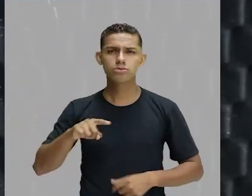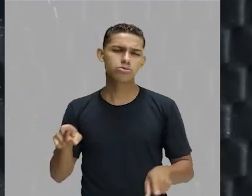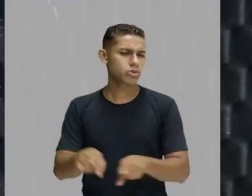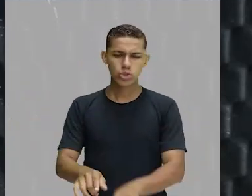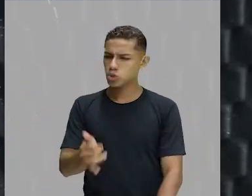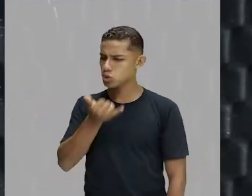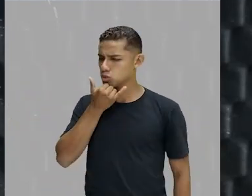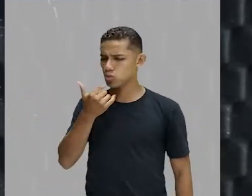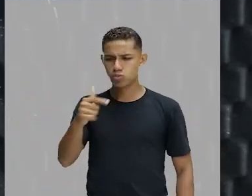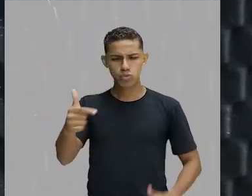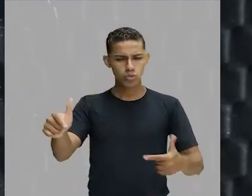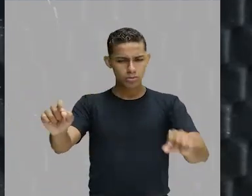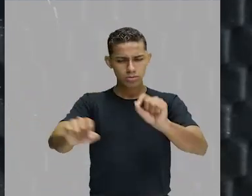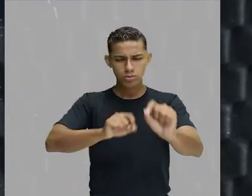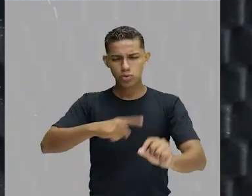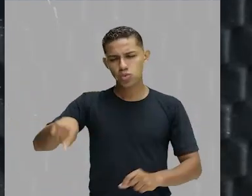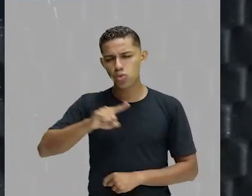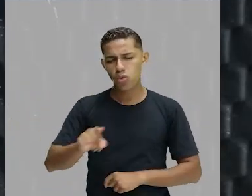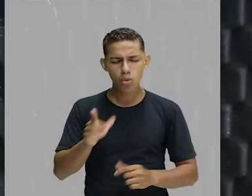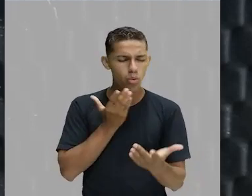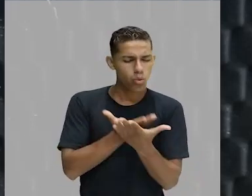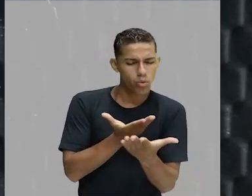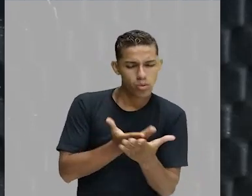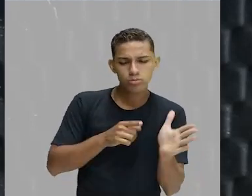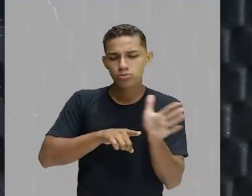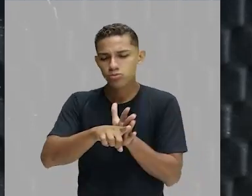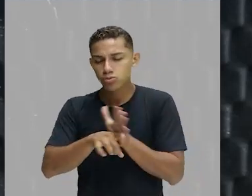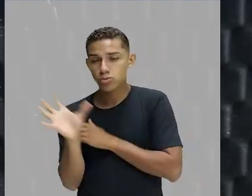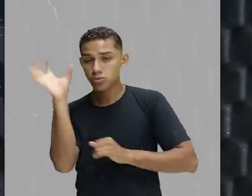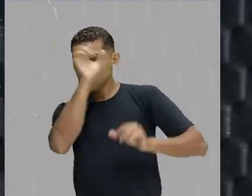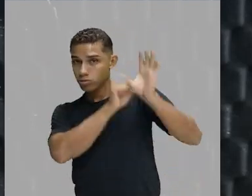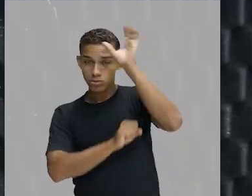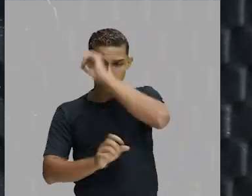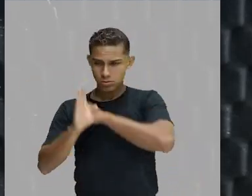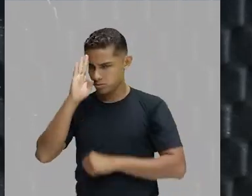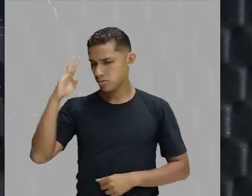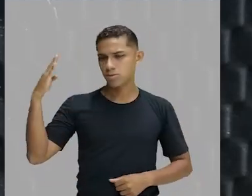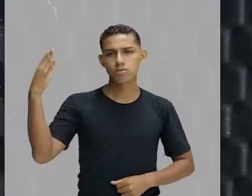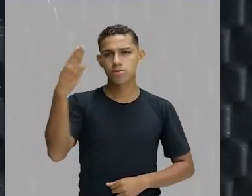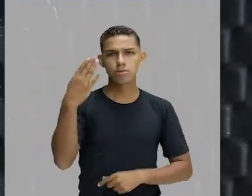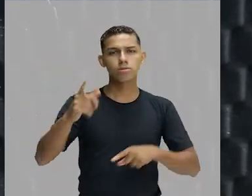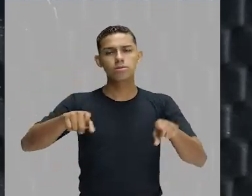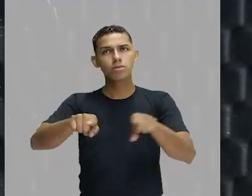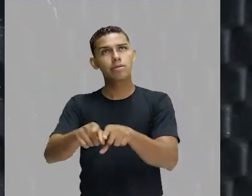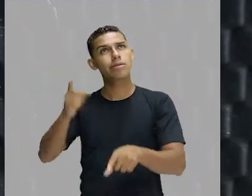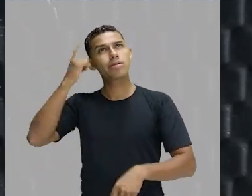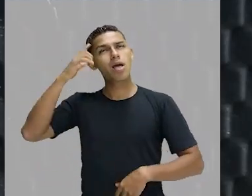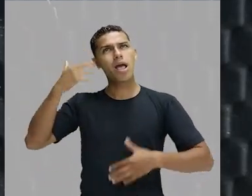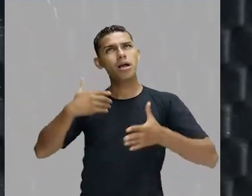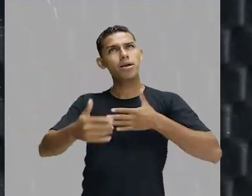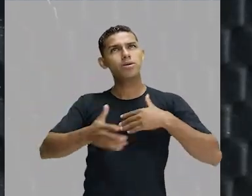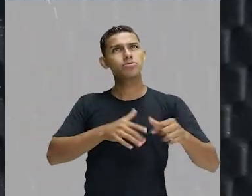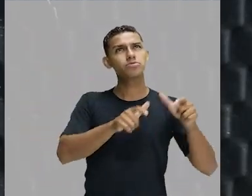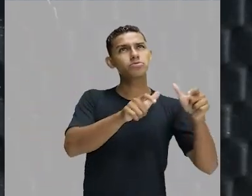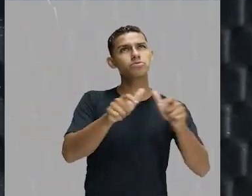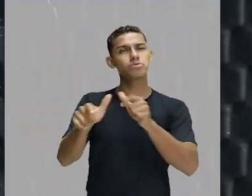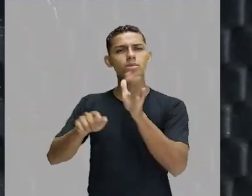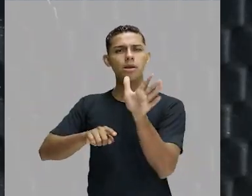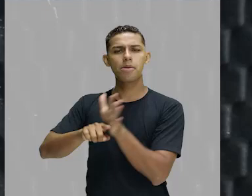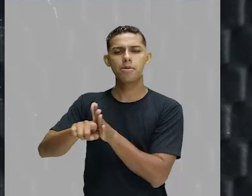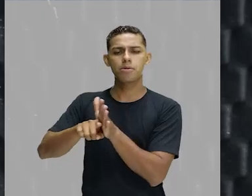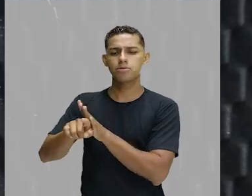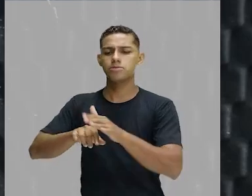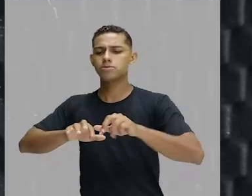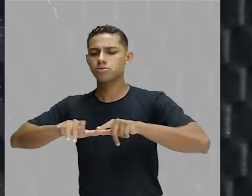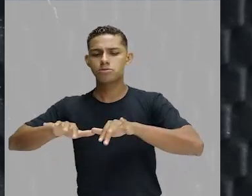tem desculpa. Então, é bom que vocês conheçam um pouquinho dos principais pontos, porque se vocês forem colocar aleatoriamente as pesquisas de vocês